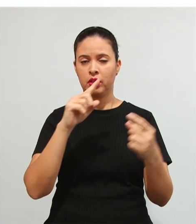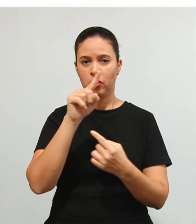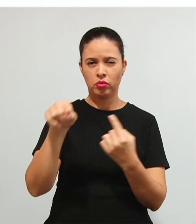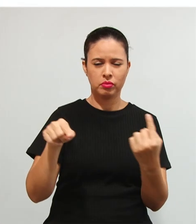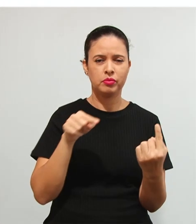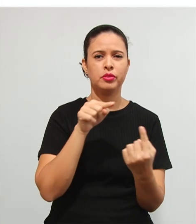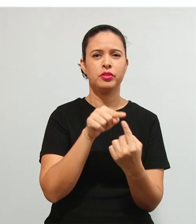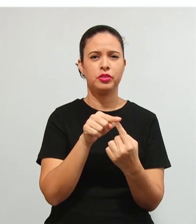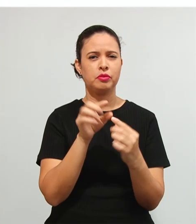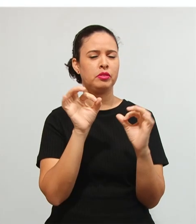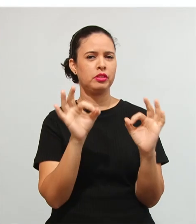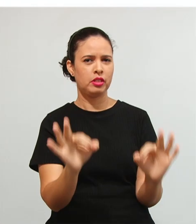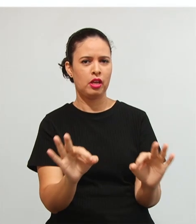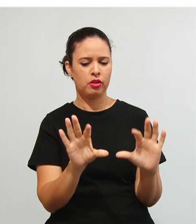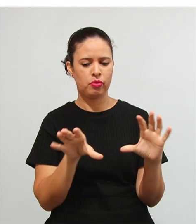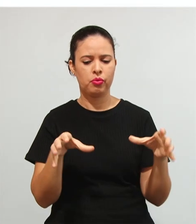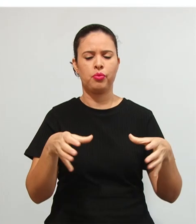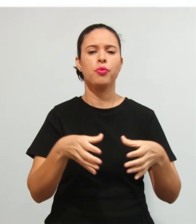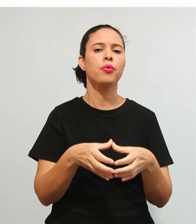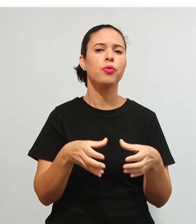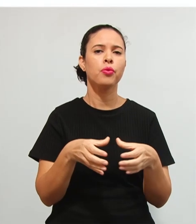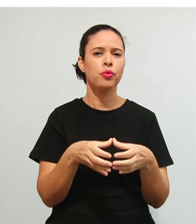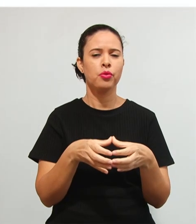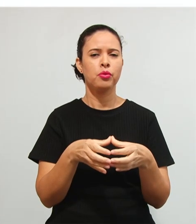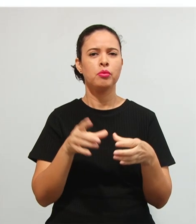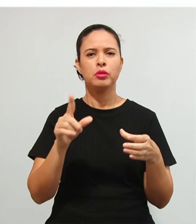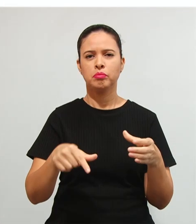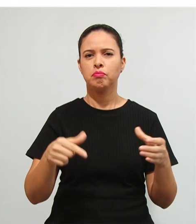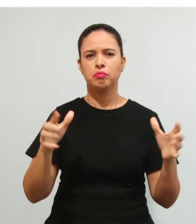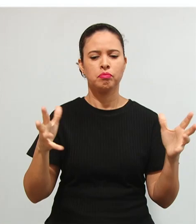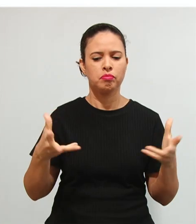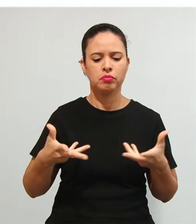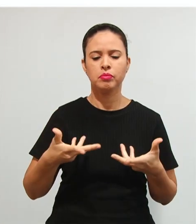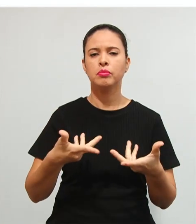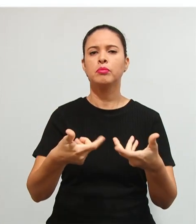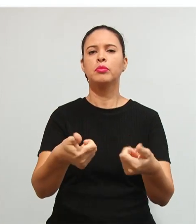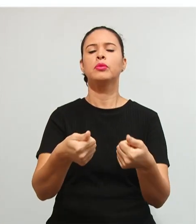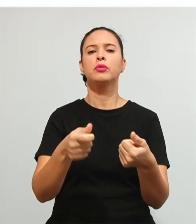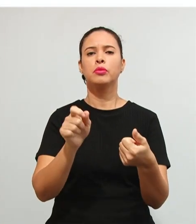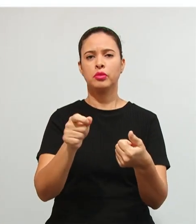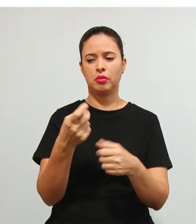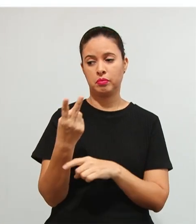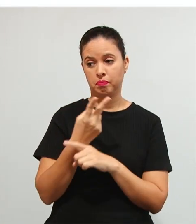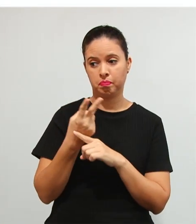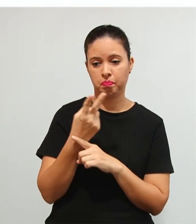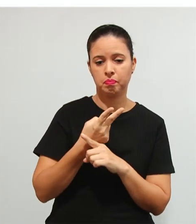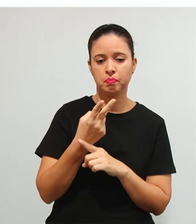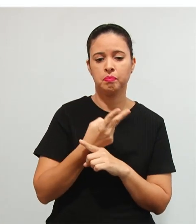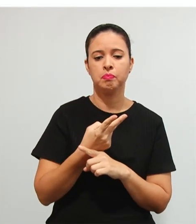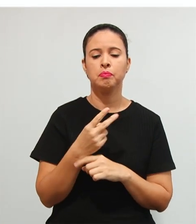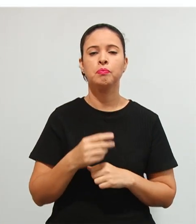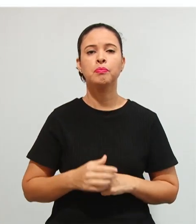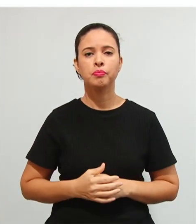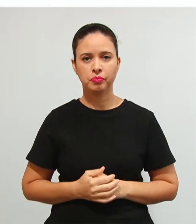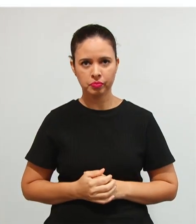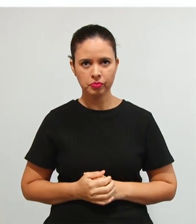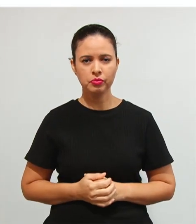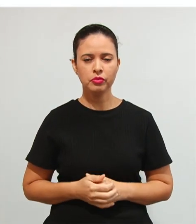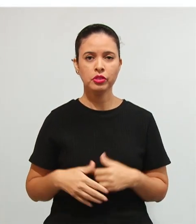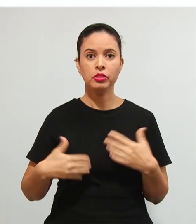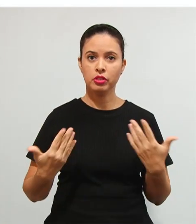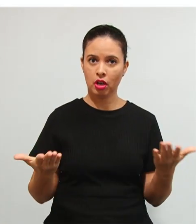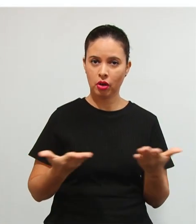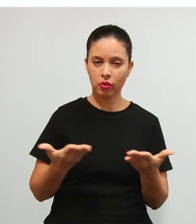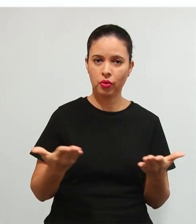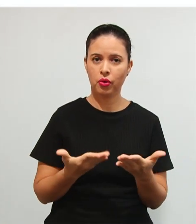objetiva, justa, coletiva e enriquecedora para a nossa busca. Então observe que agora